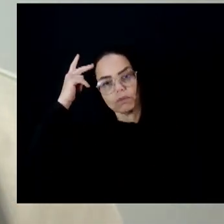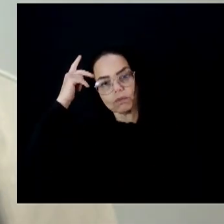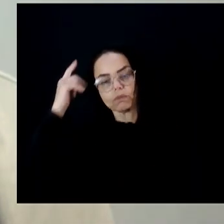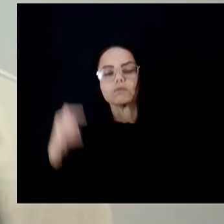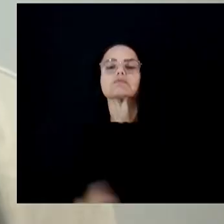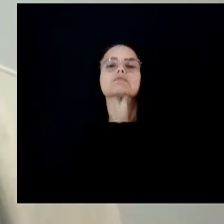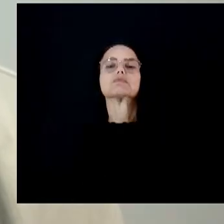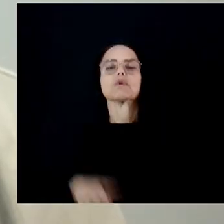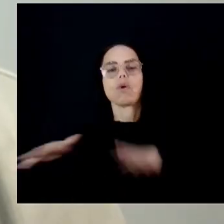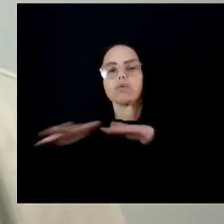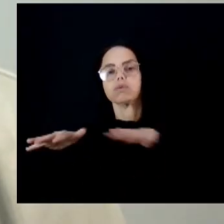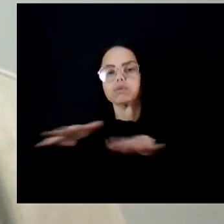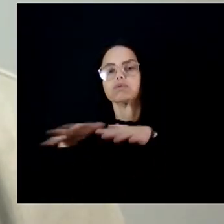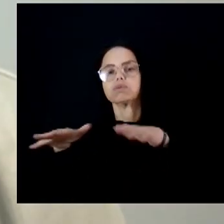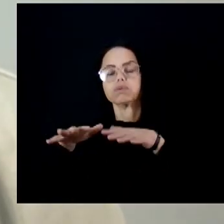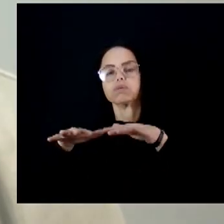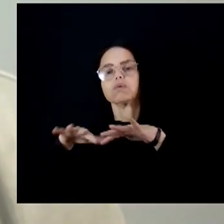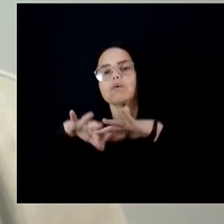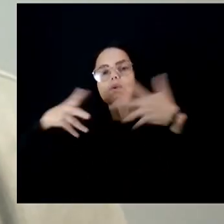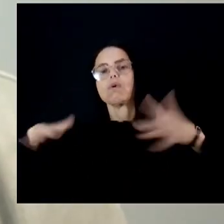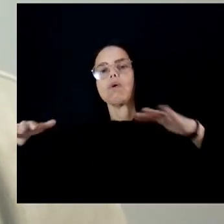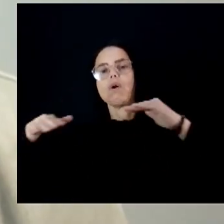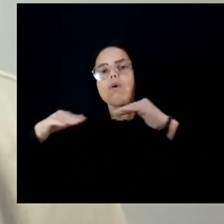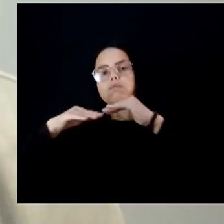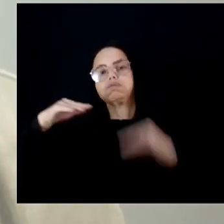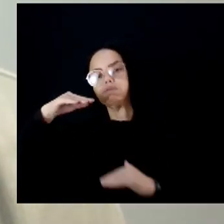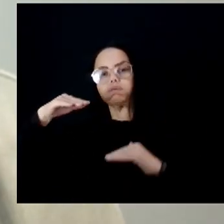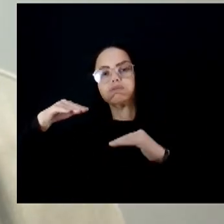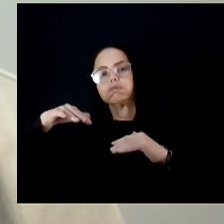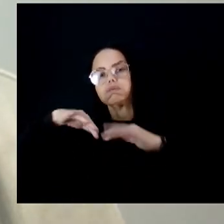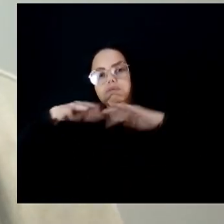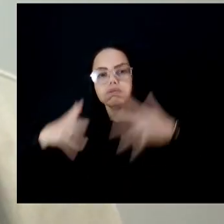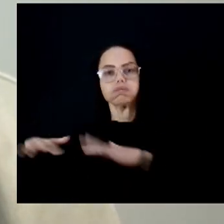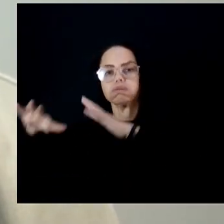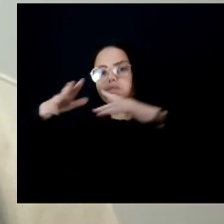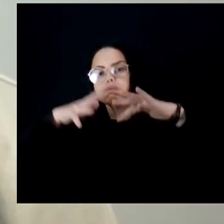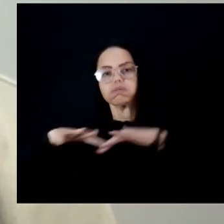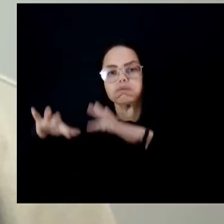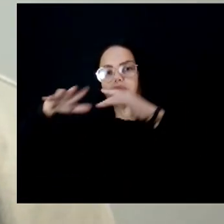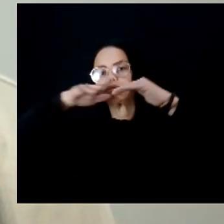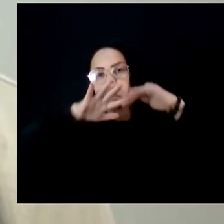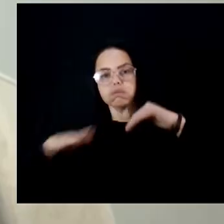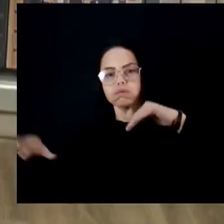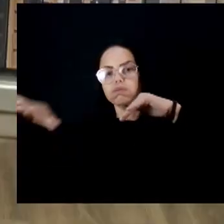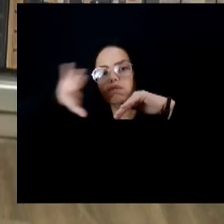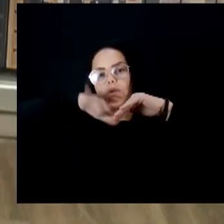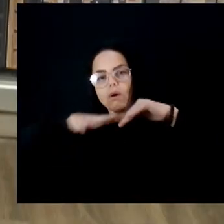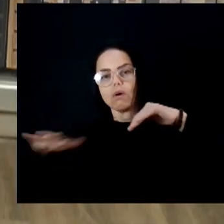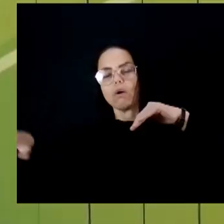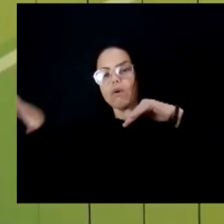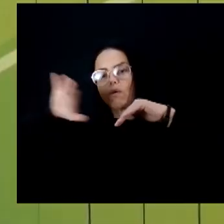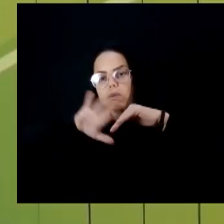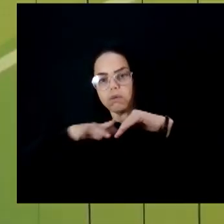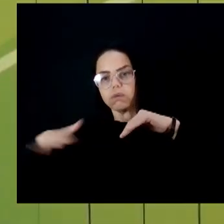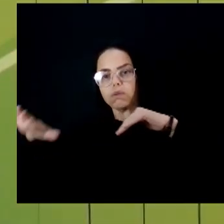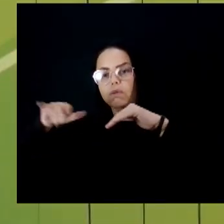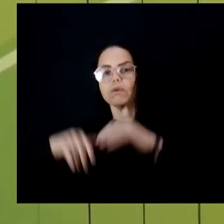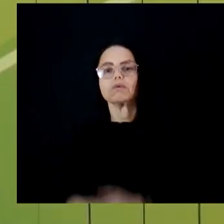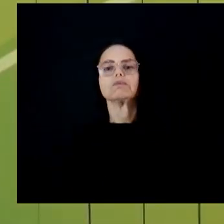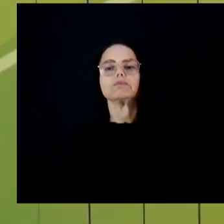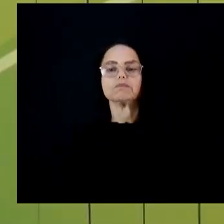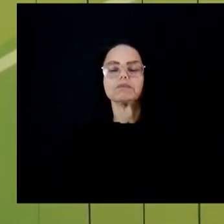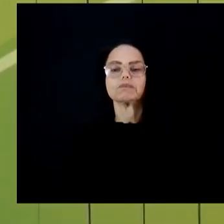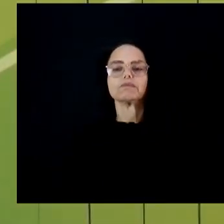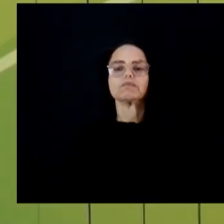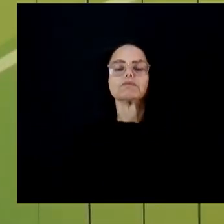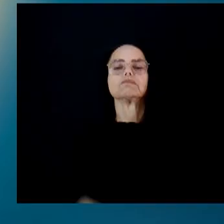terremotos desse tipo na borda, na costa, né, do Brasil. Entendi. E o Brasil está localizado